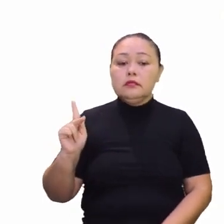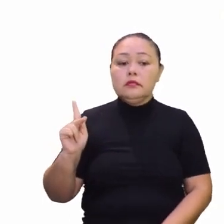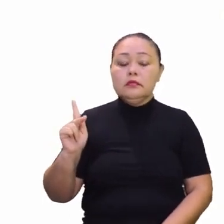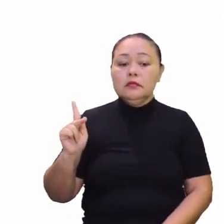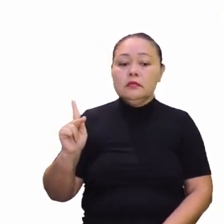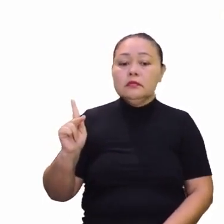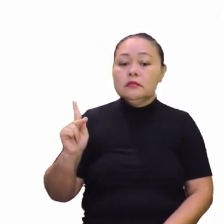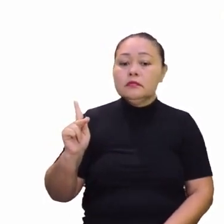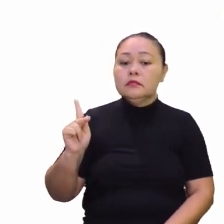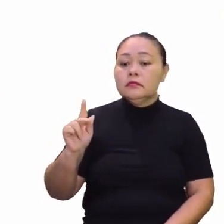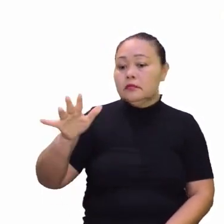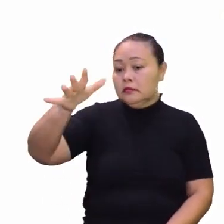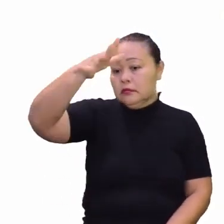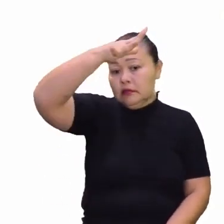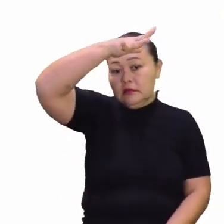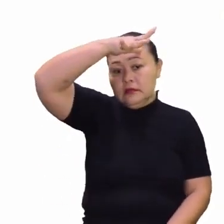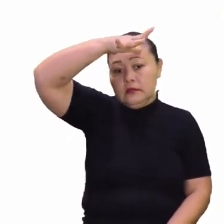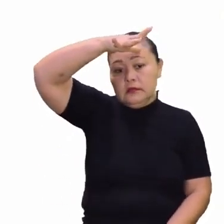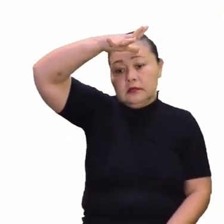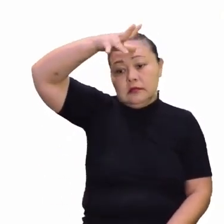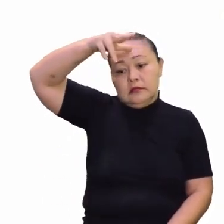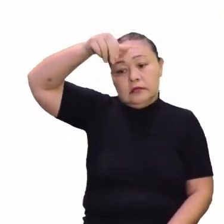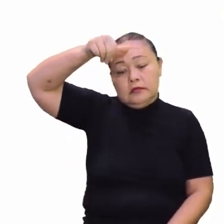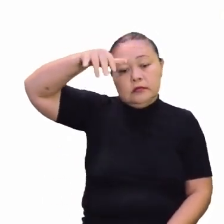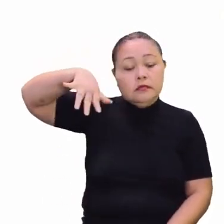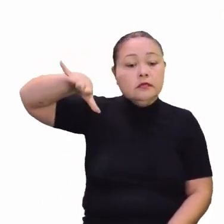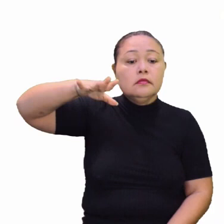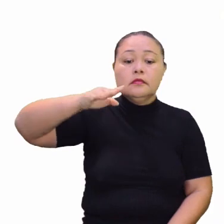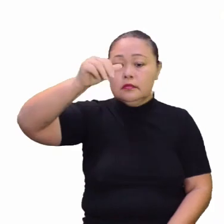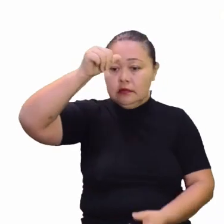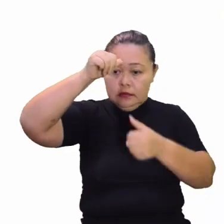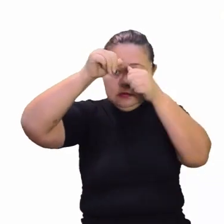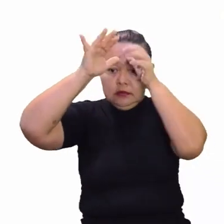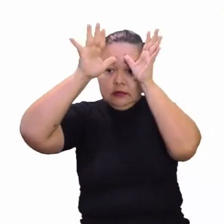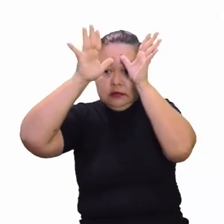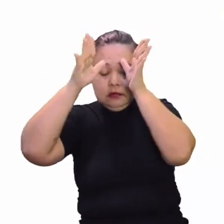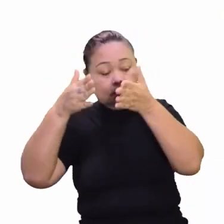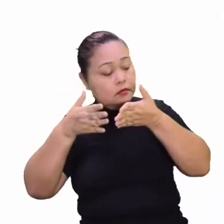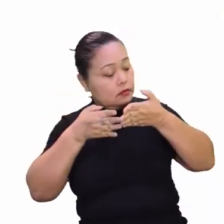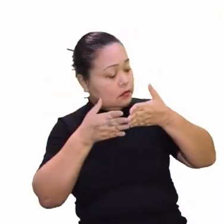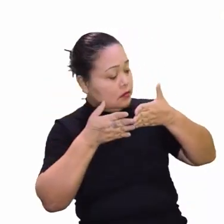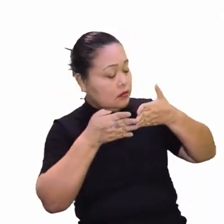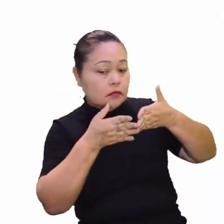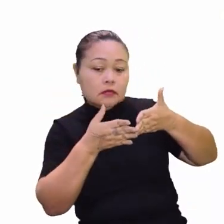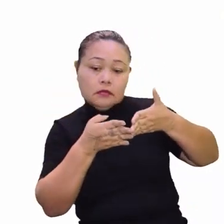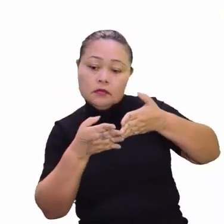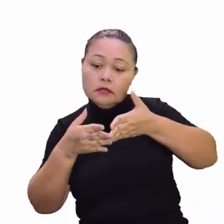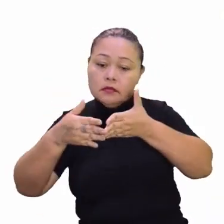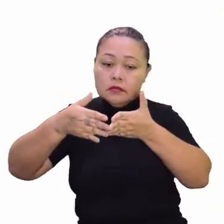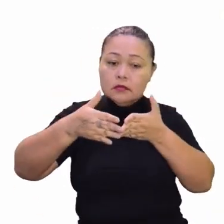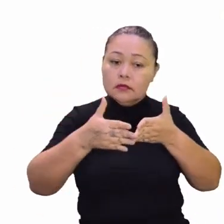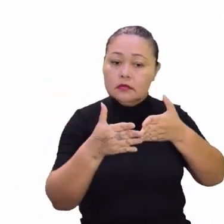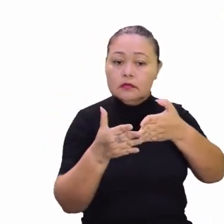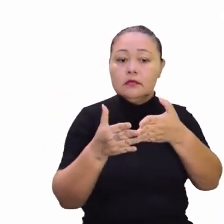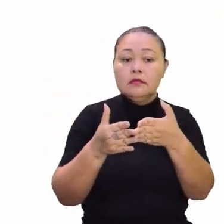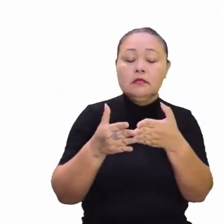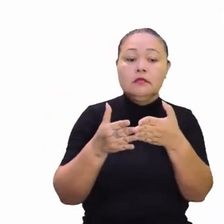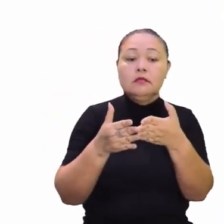a Amazônia em geral, Acre, vinham pelos rios. Os Urepê aqui, ó, no